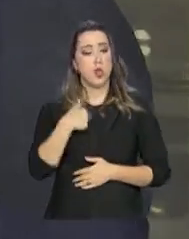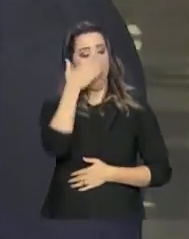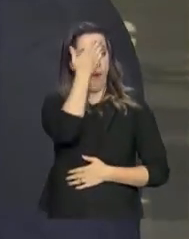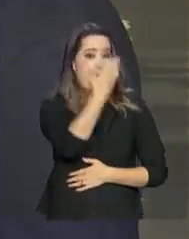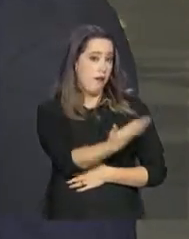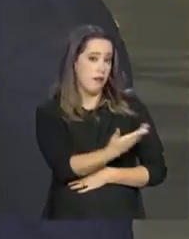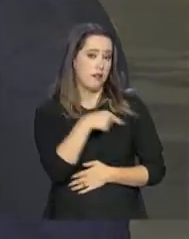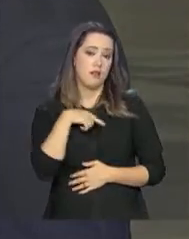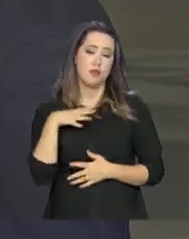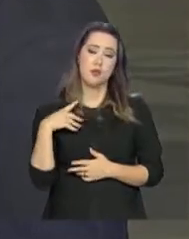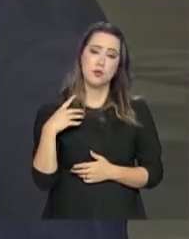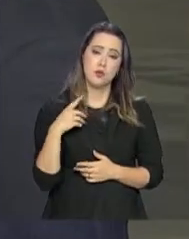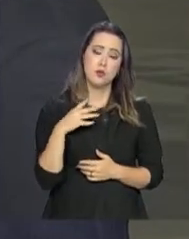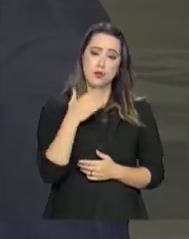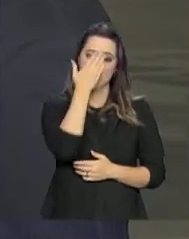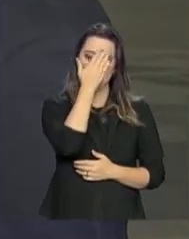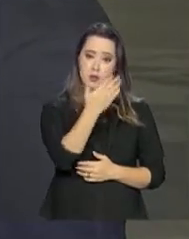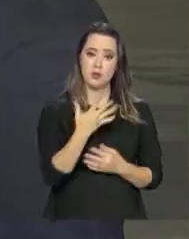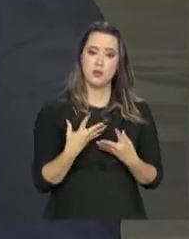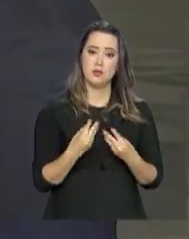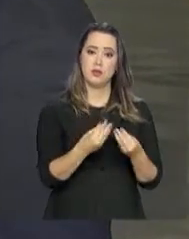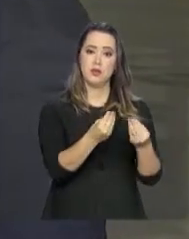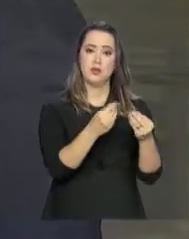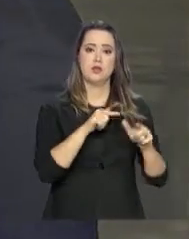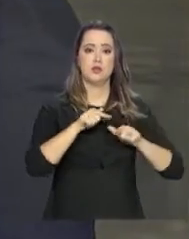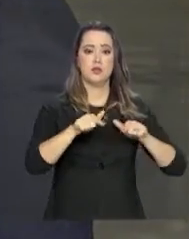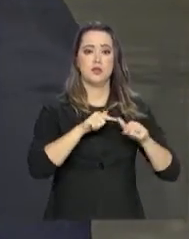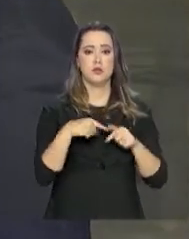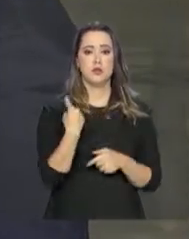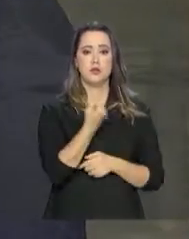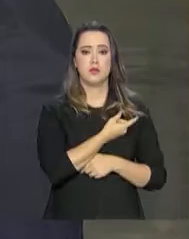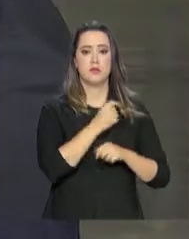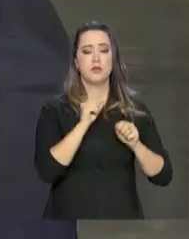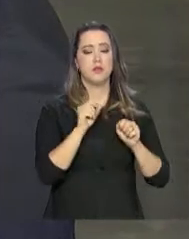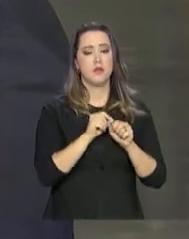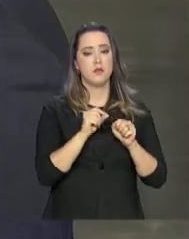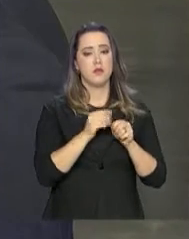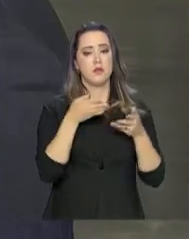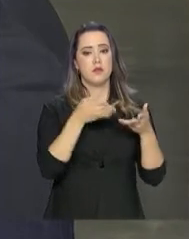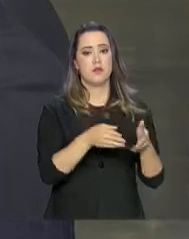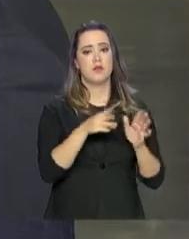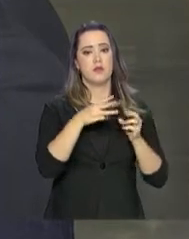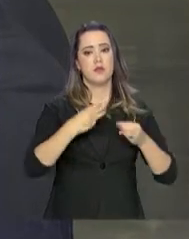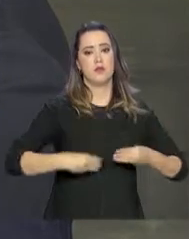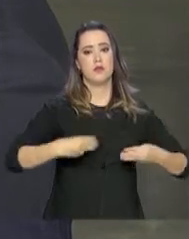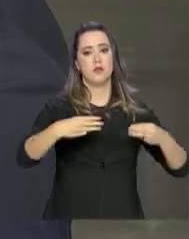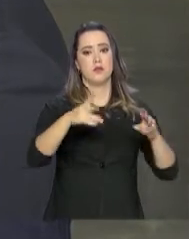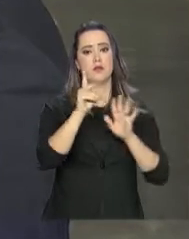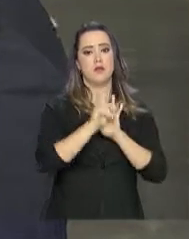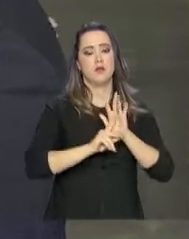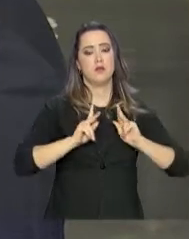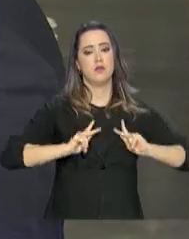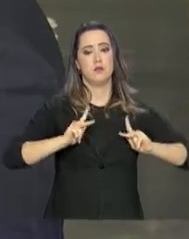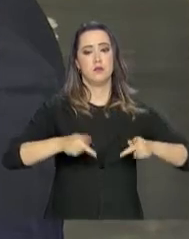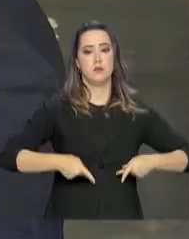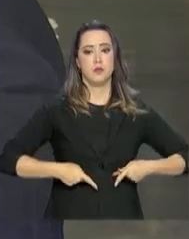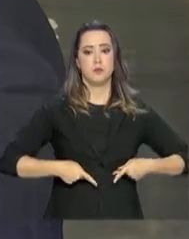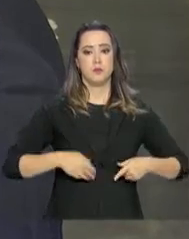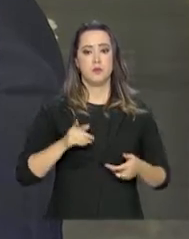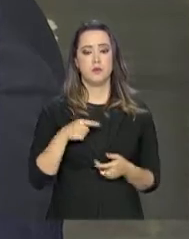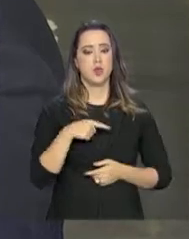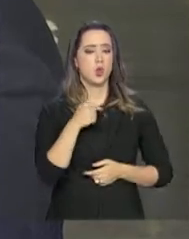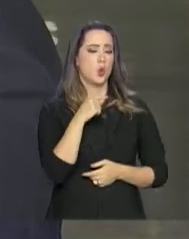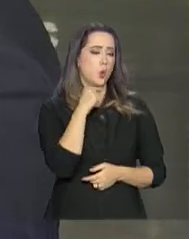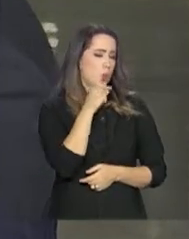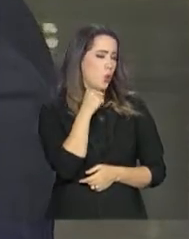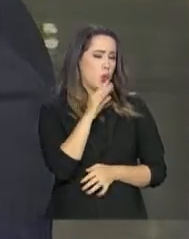eu agradeço muito esse trabalho que nós estamos podendo fazer aqui o ministério dos direitos humanos e sem